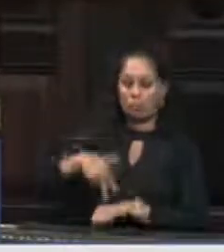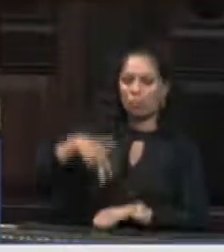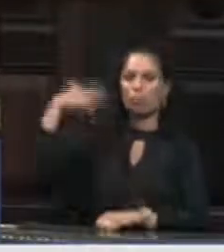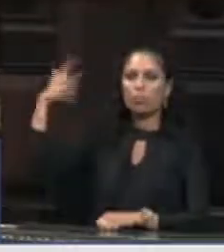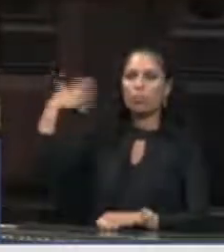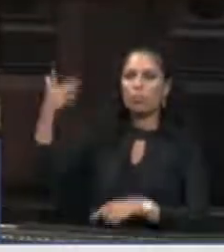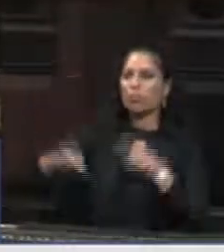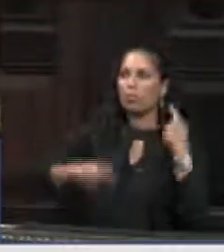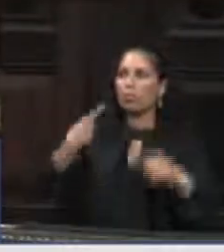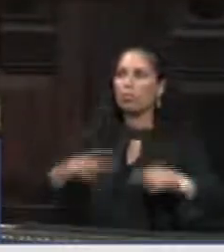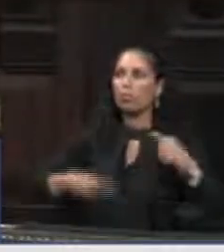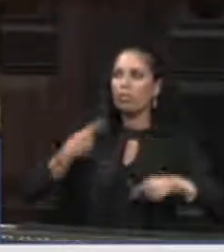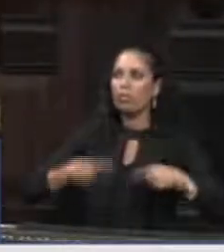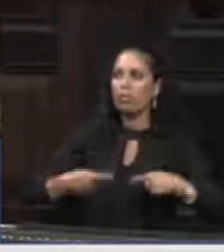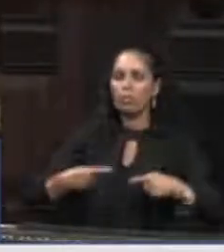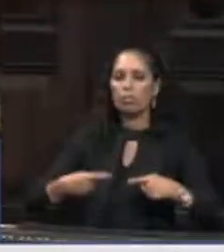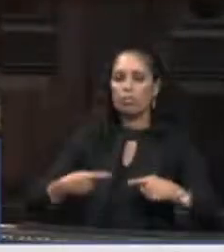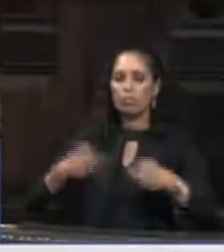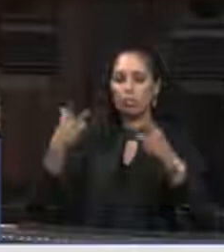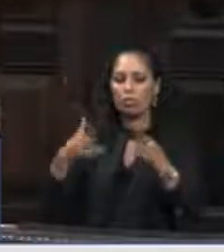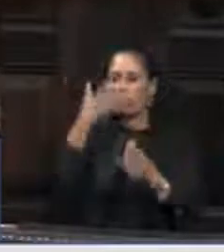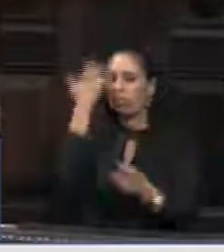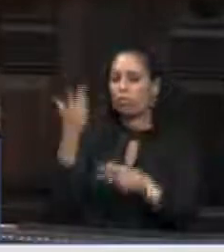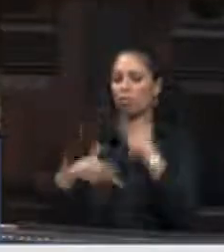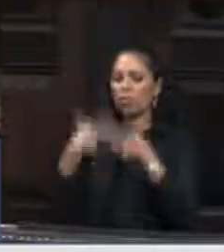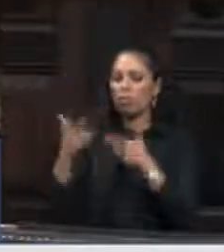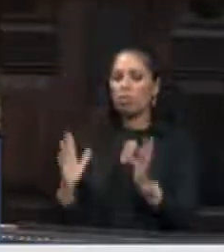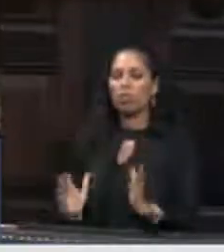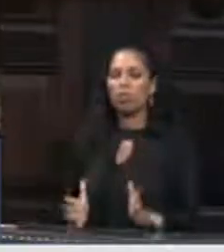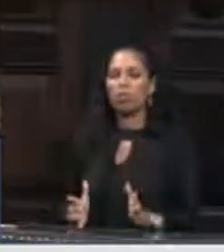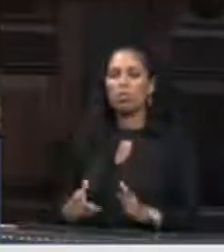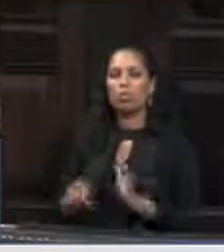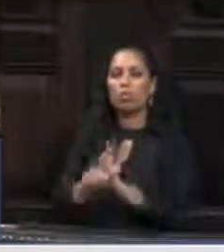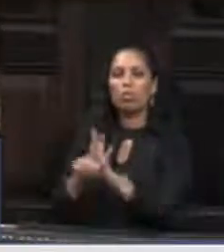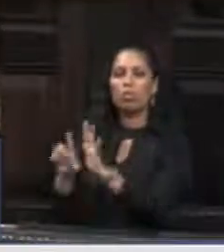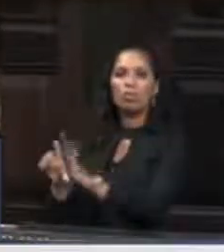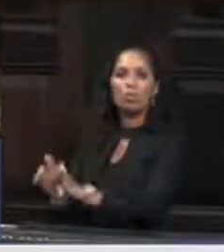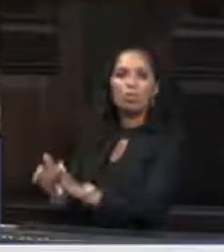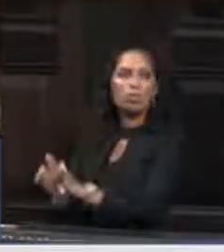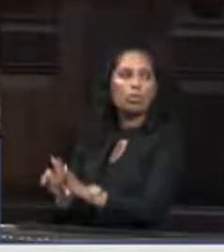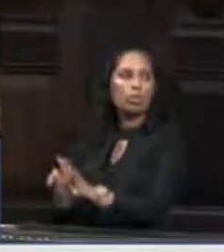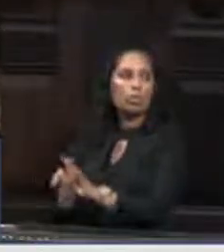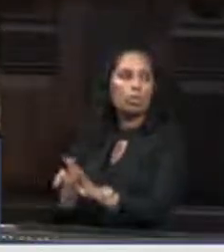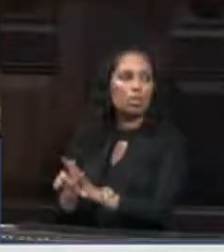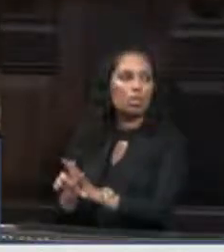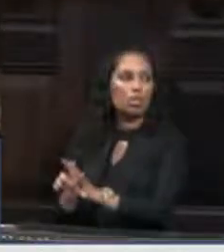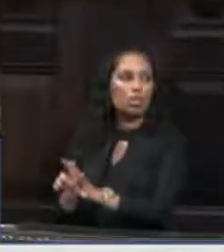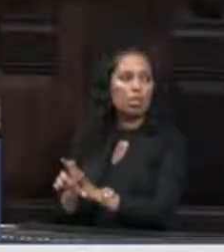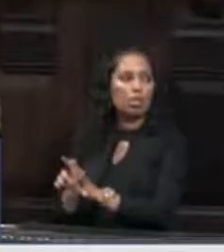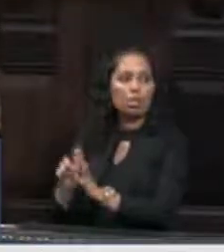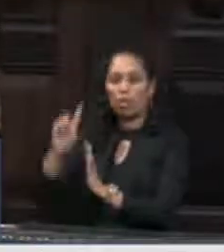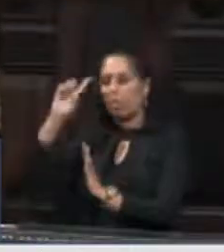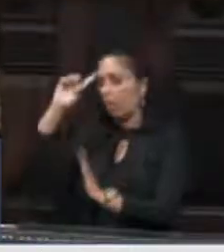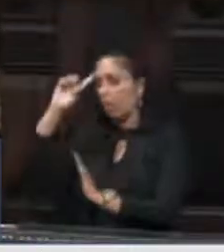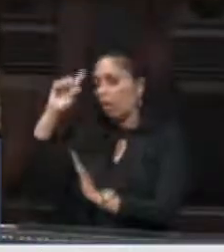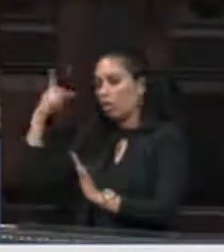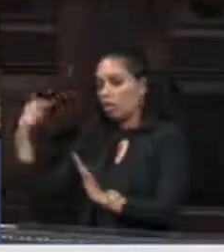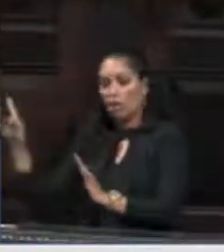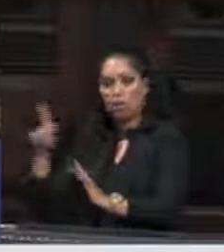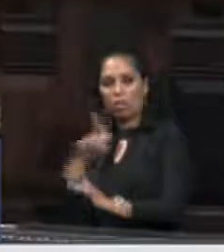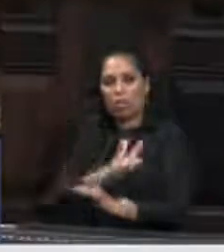para discutir, como os meus antecessores, o projeto de lei oriundo de mensagem enviada pelo